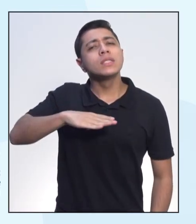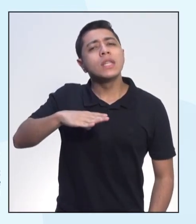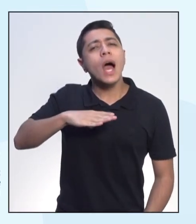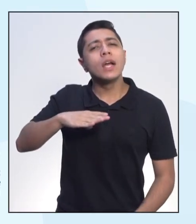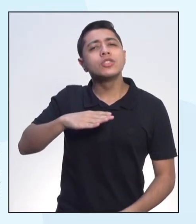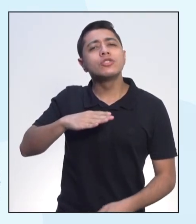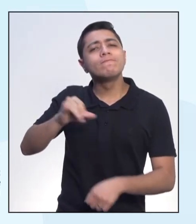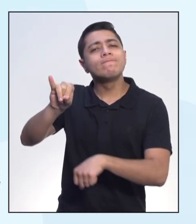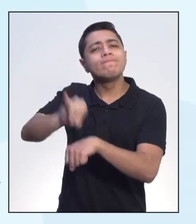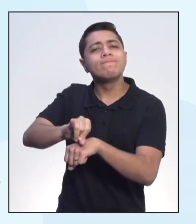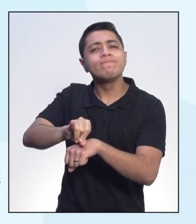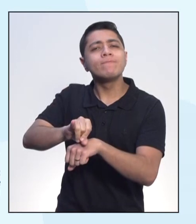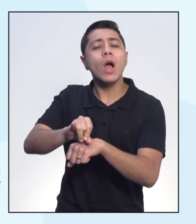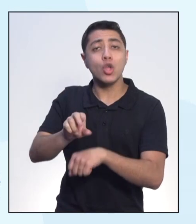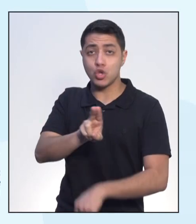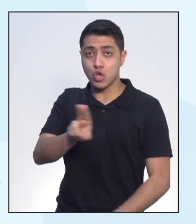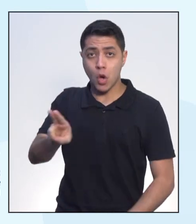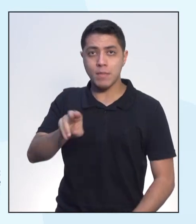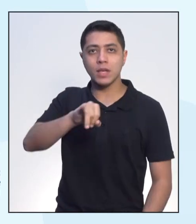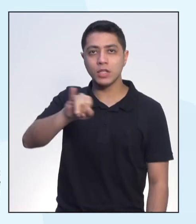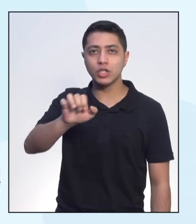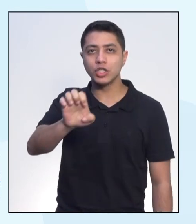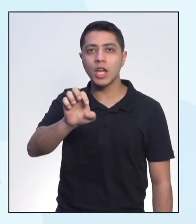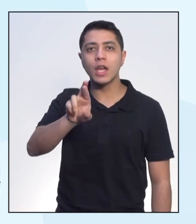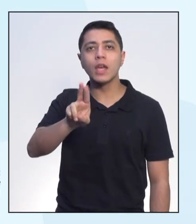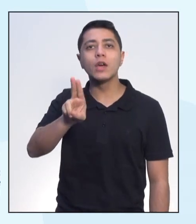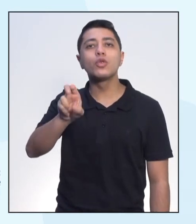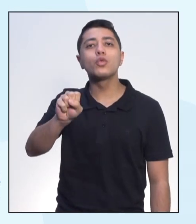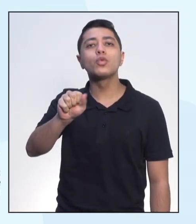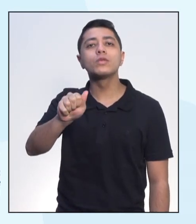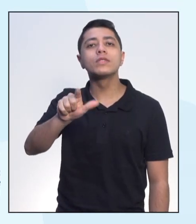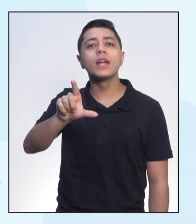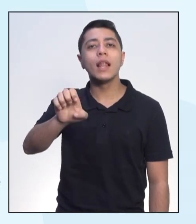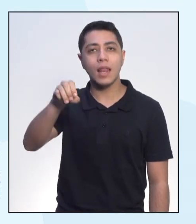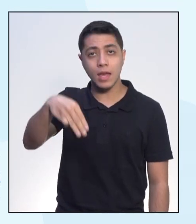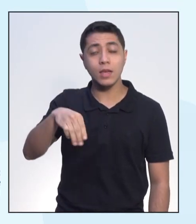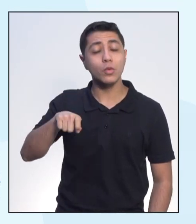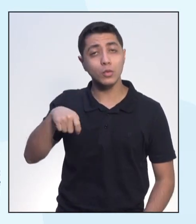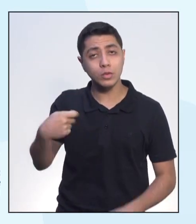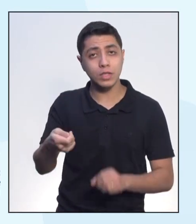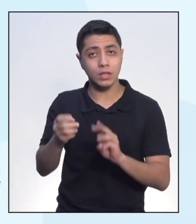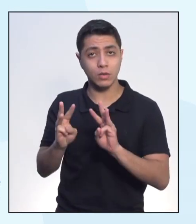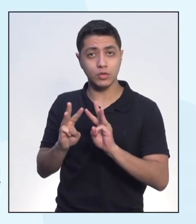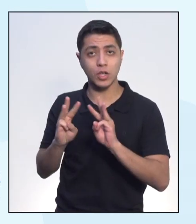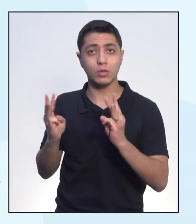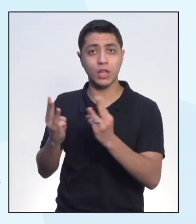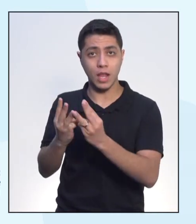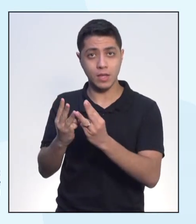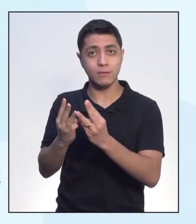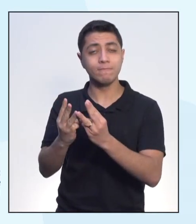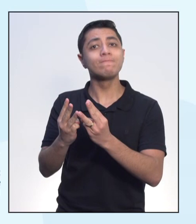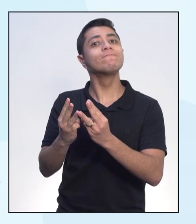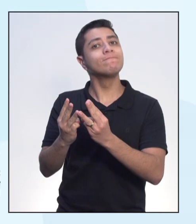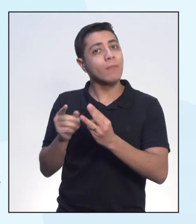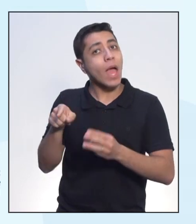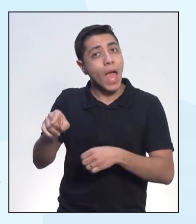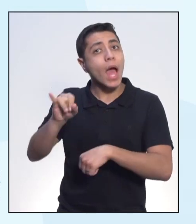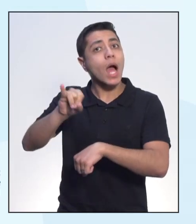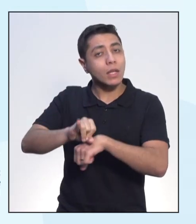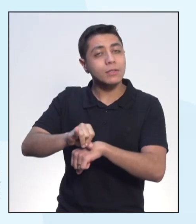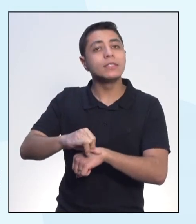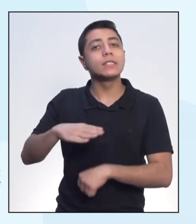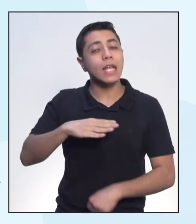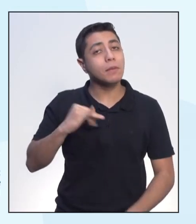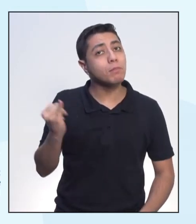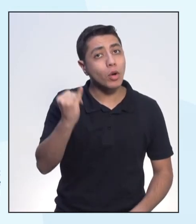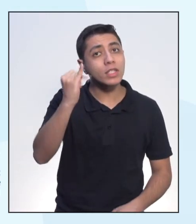cidade religiosa, e, principalmente, ela é importante para as três principais religiões que nós temos no planeta, né,